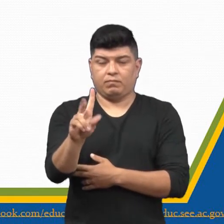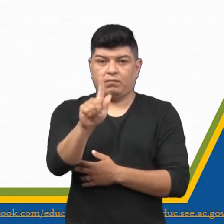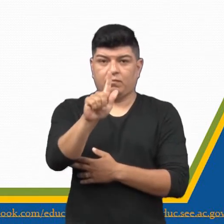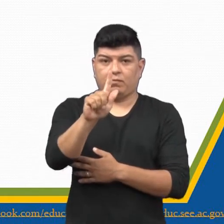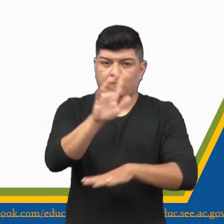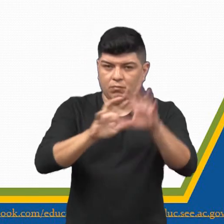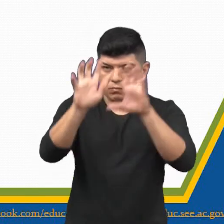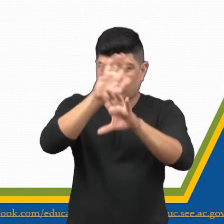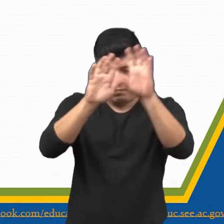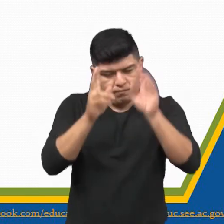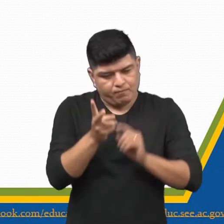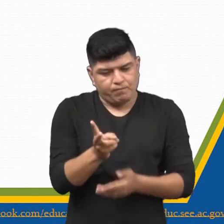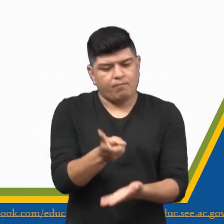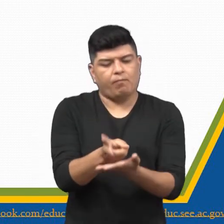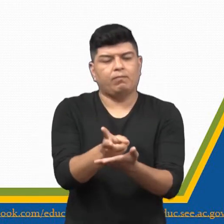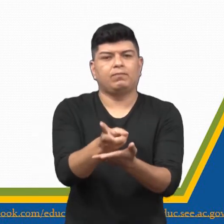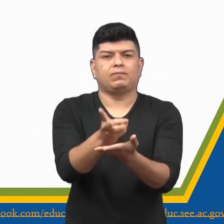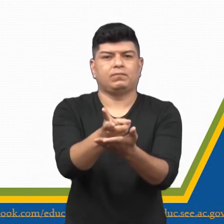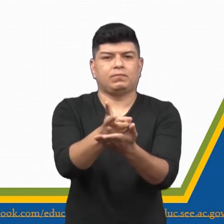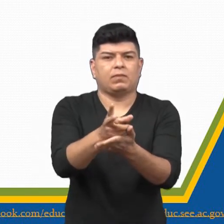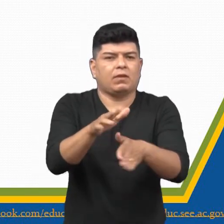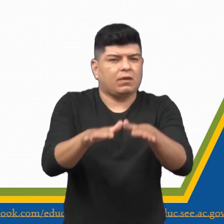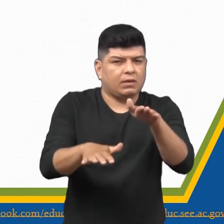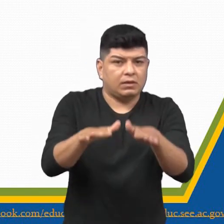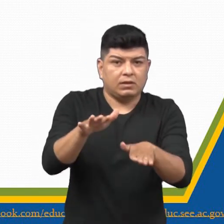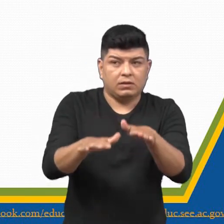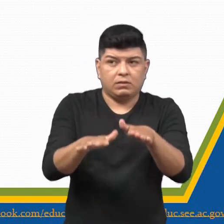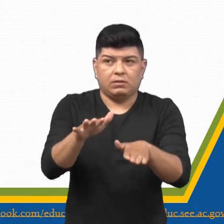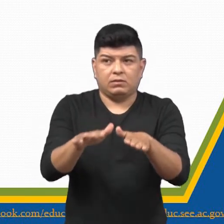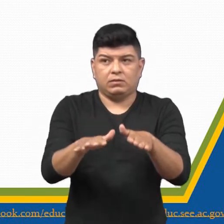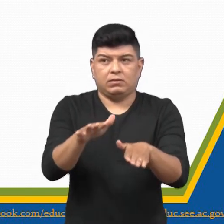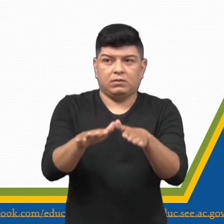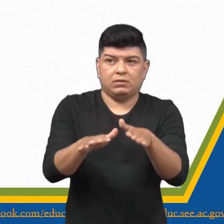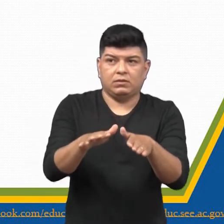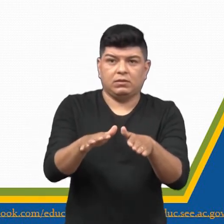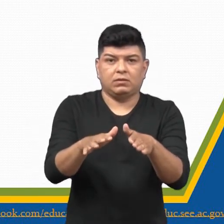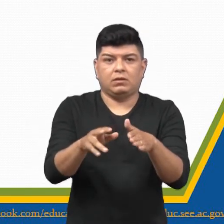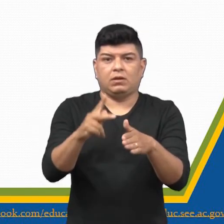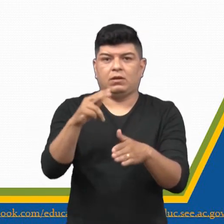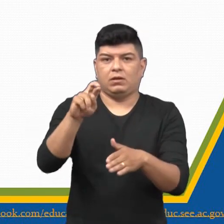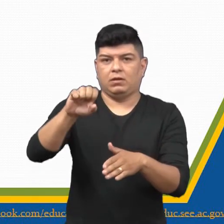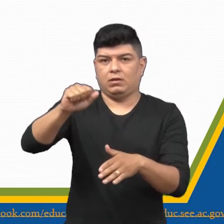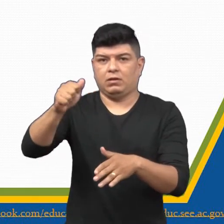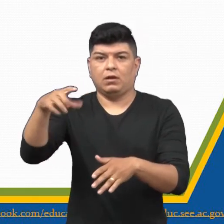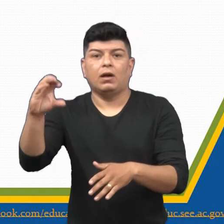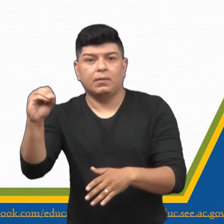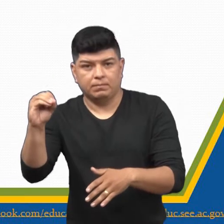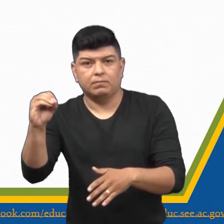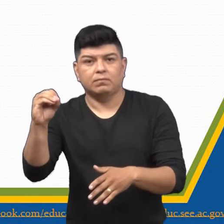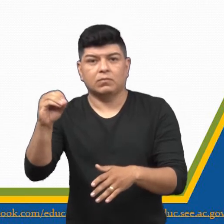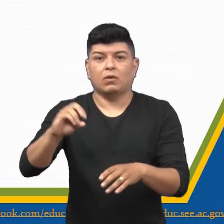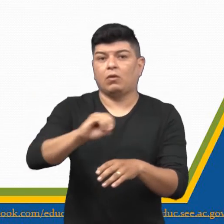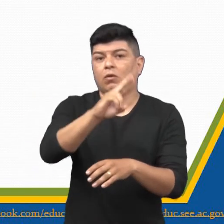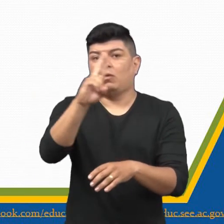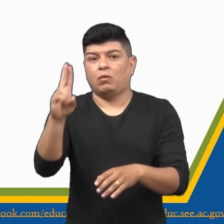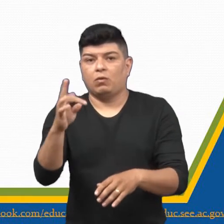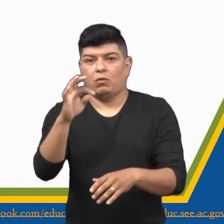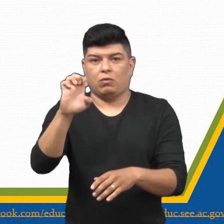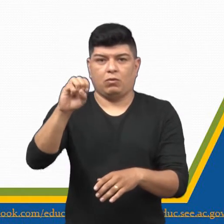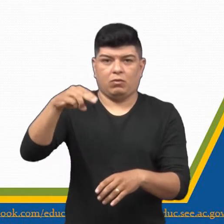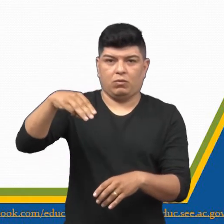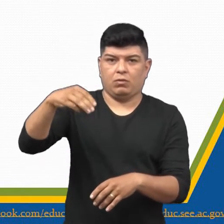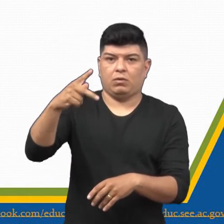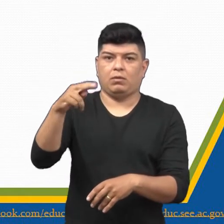se mantém constante, variando sua pressão e a sua temperatura. Aí nós temos a seguinte